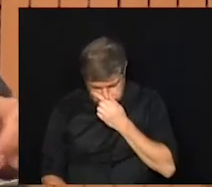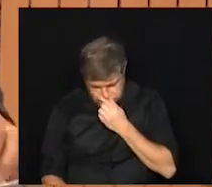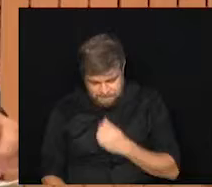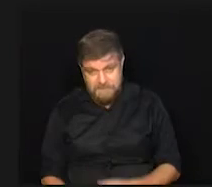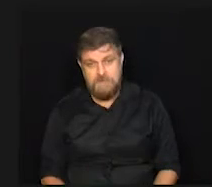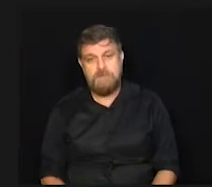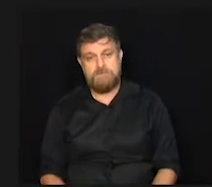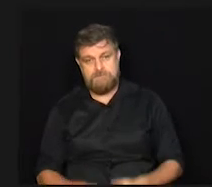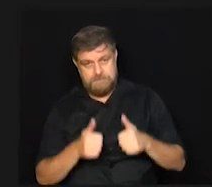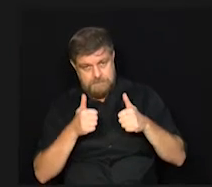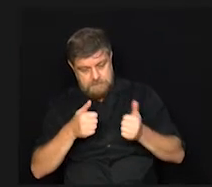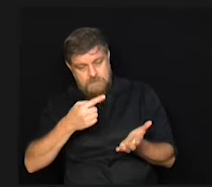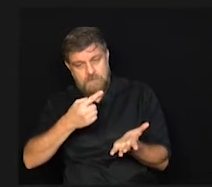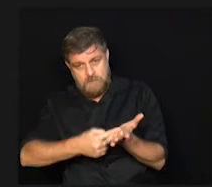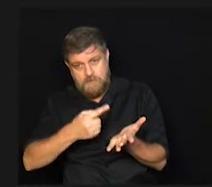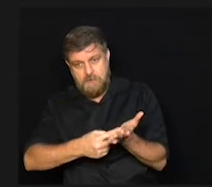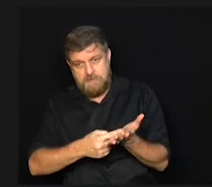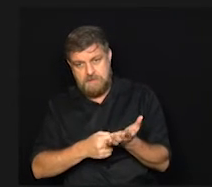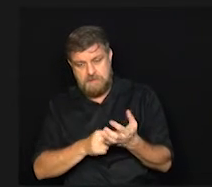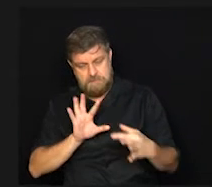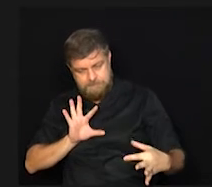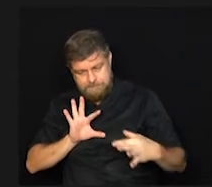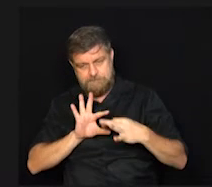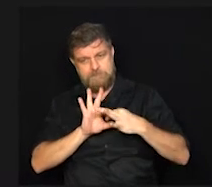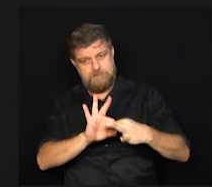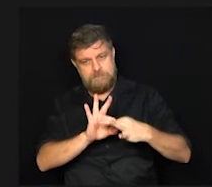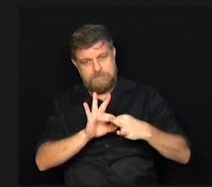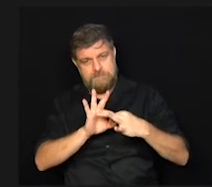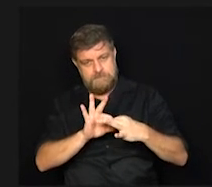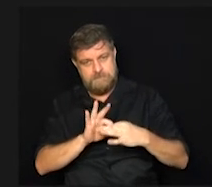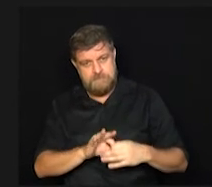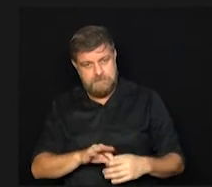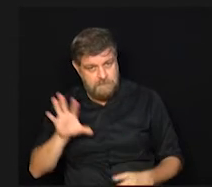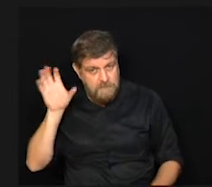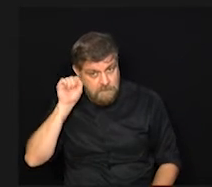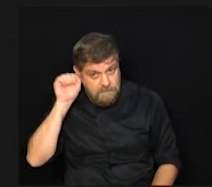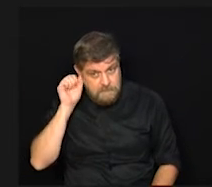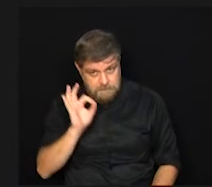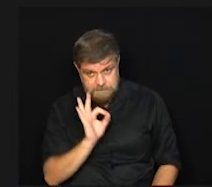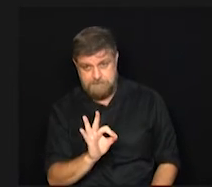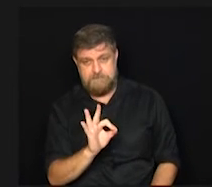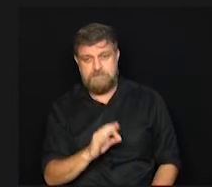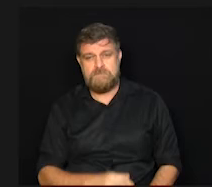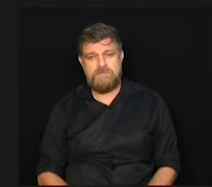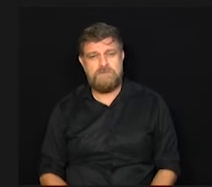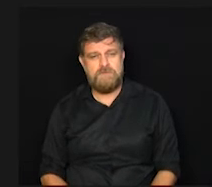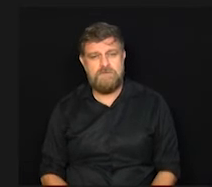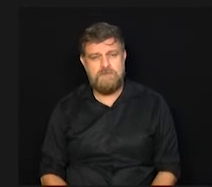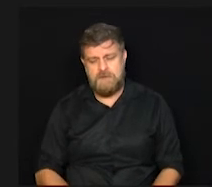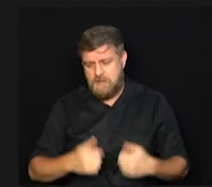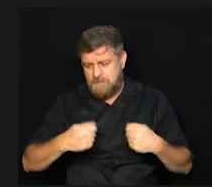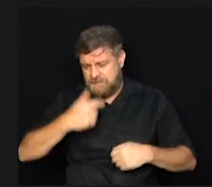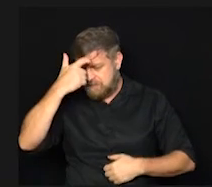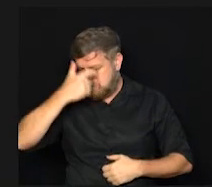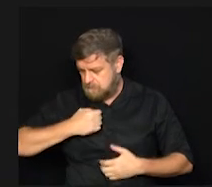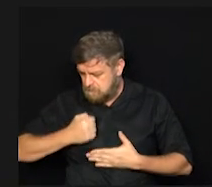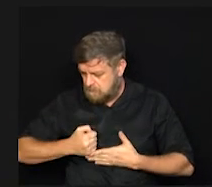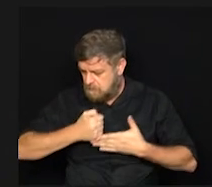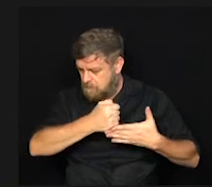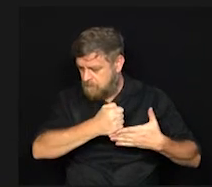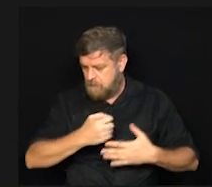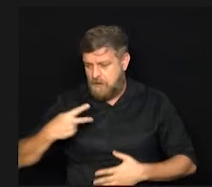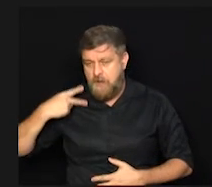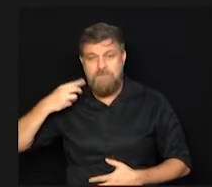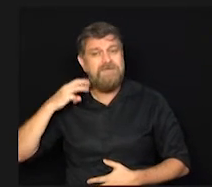Beleza, vereador. Vamos junto aí. Tá me ouvindo, não? Estou sim, sim. Tá, o que precisar da gente também, do mandato do